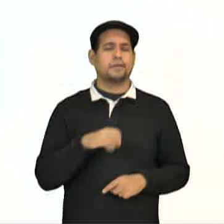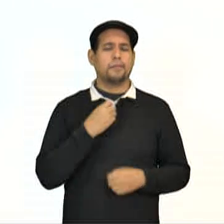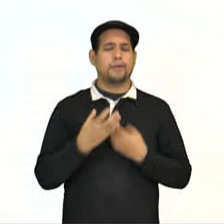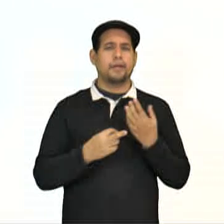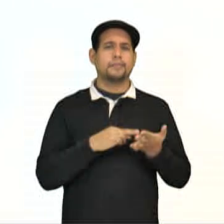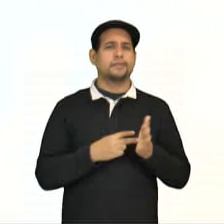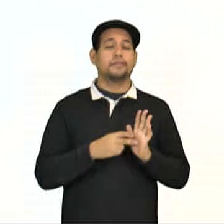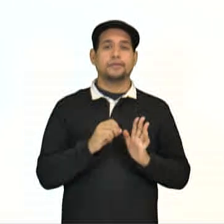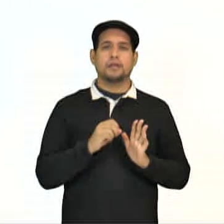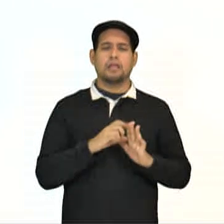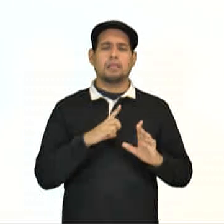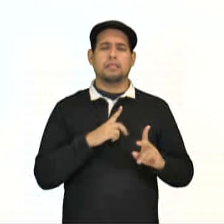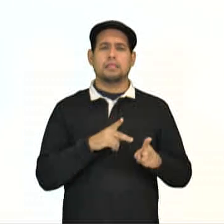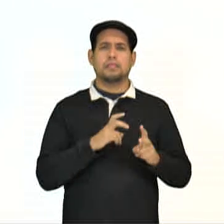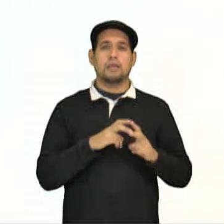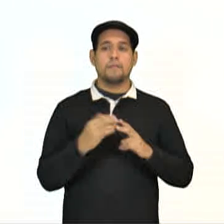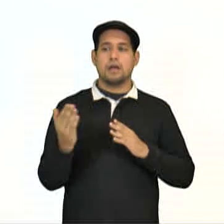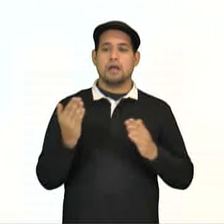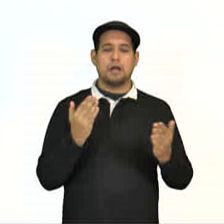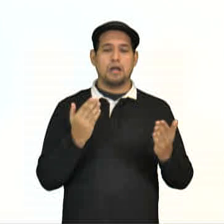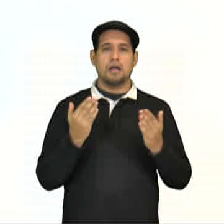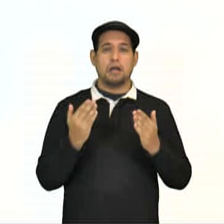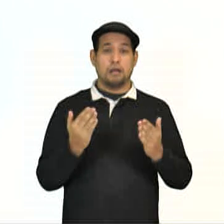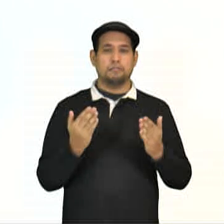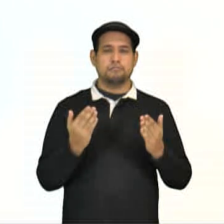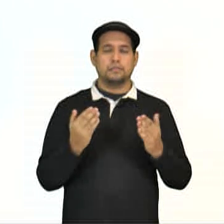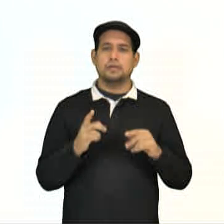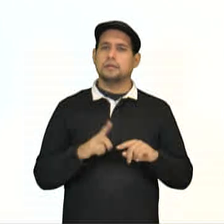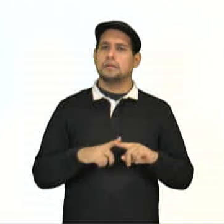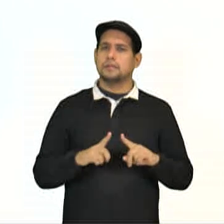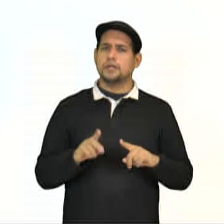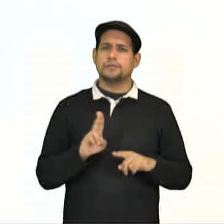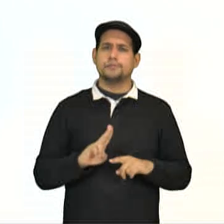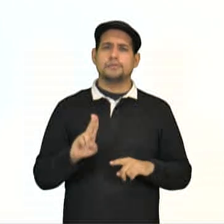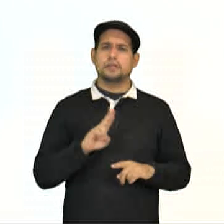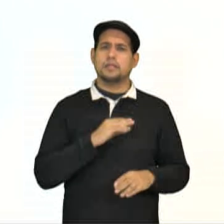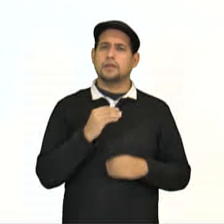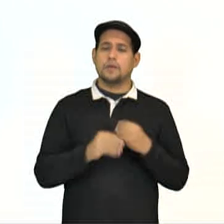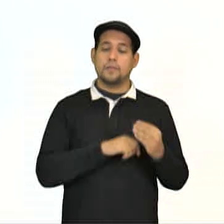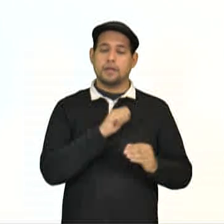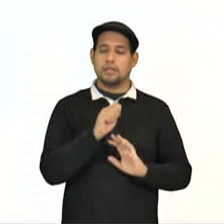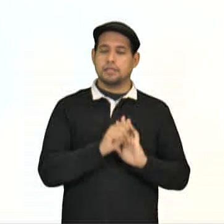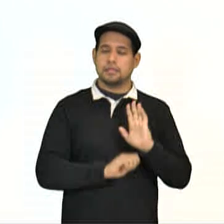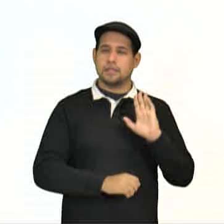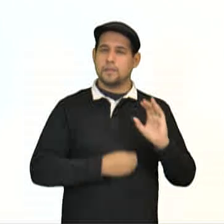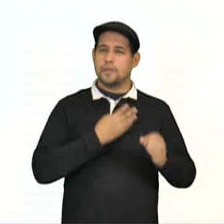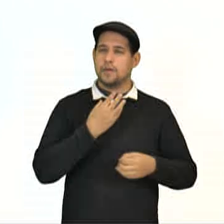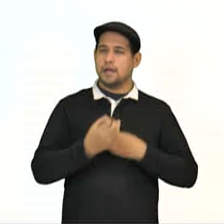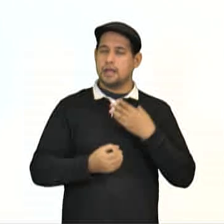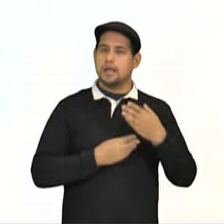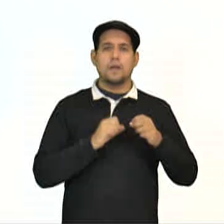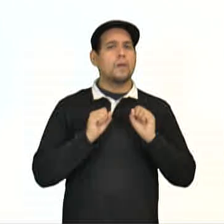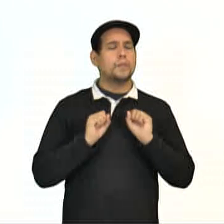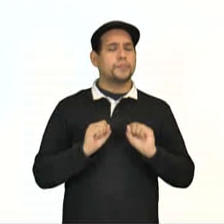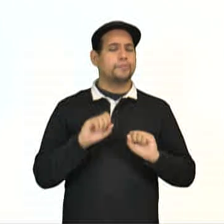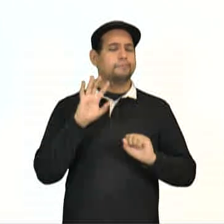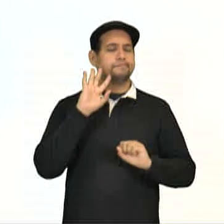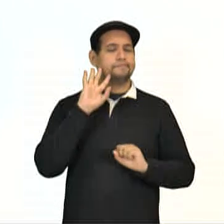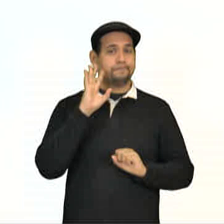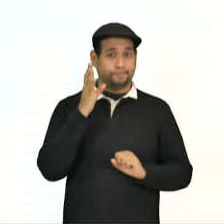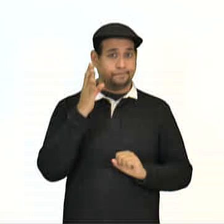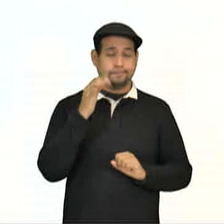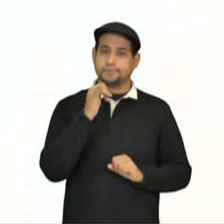de linguagem que se encontra uma comparação implícita, muito utilizada em textos poéticos. Ela pode se tornar